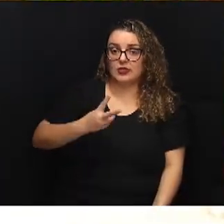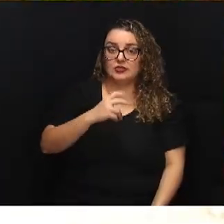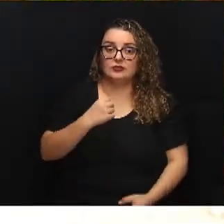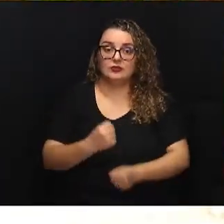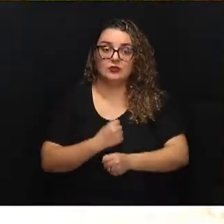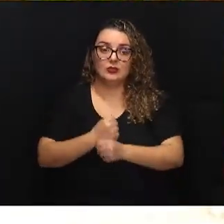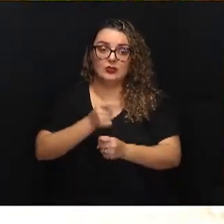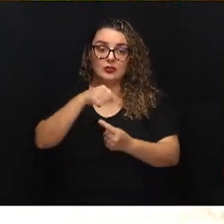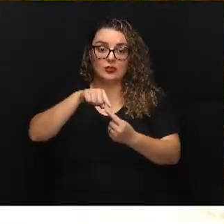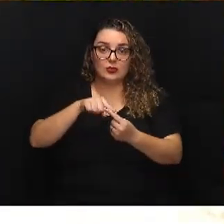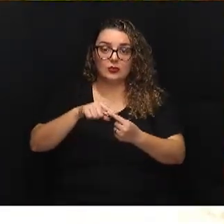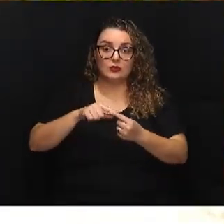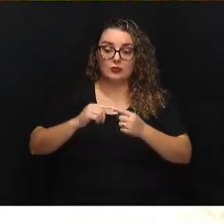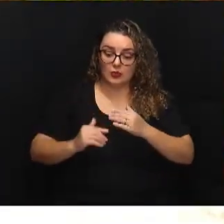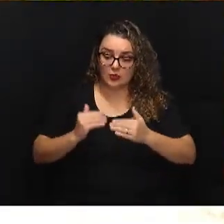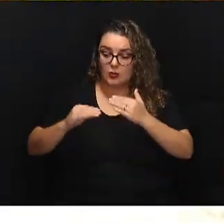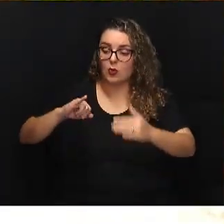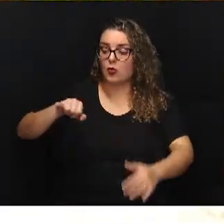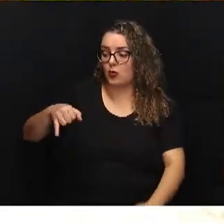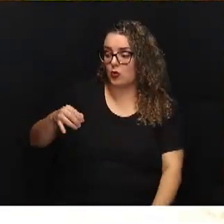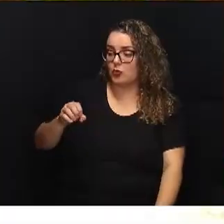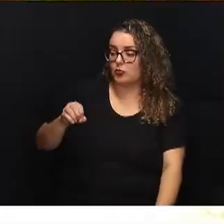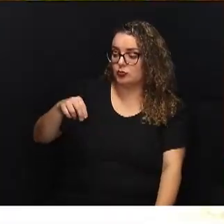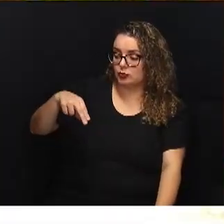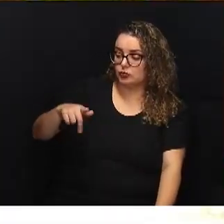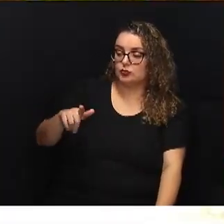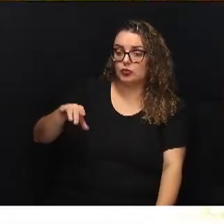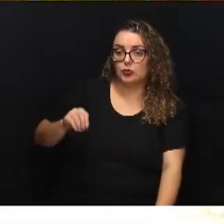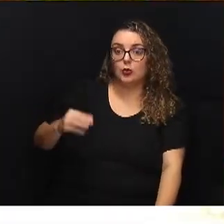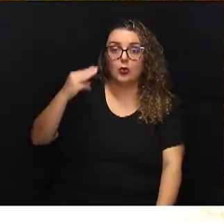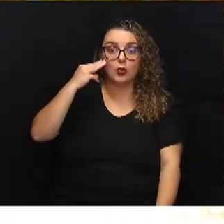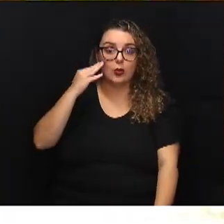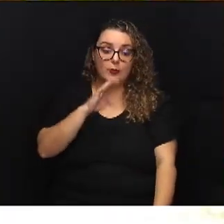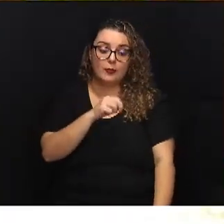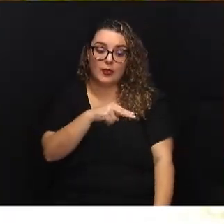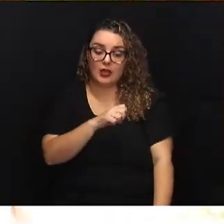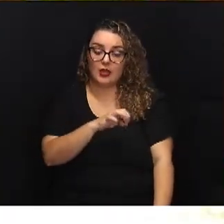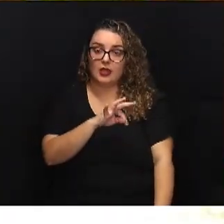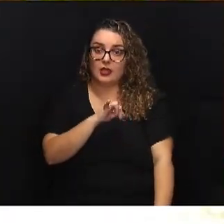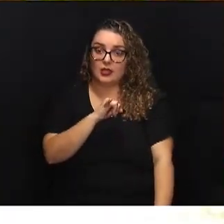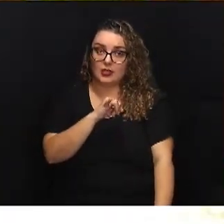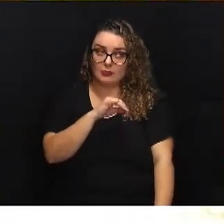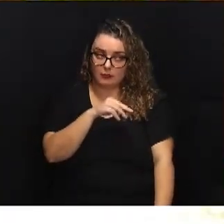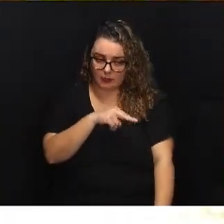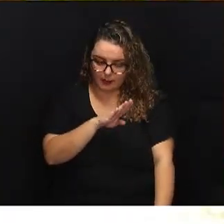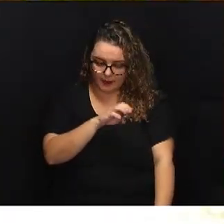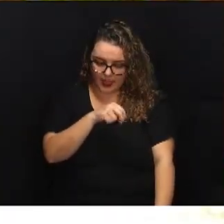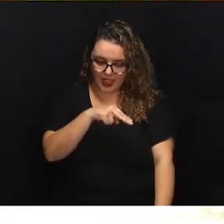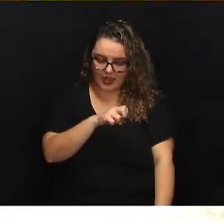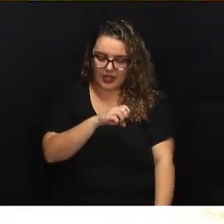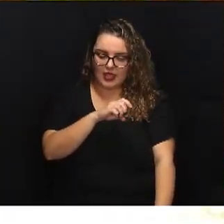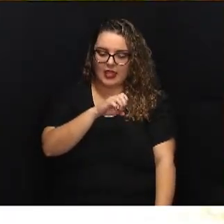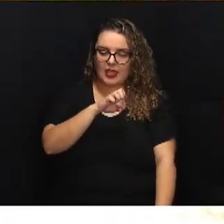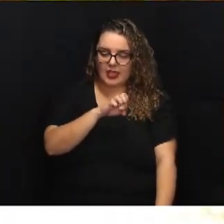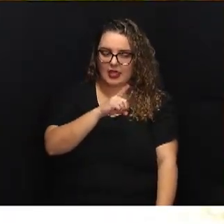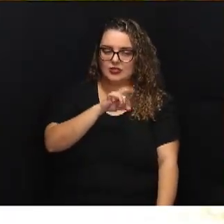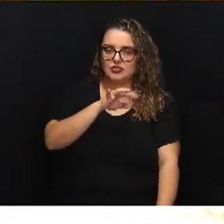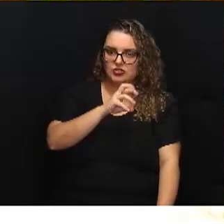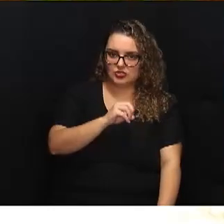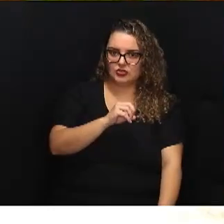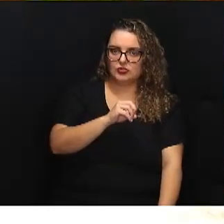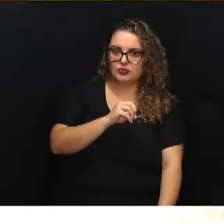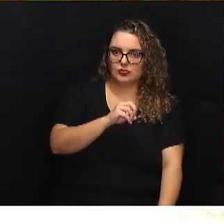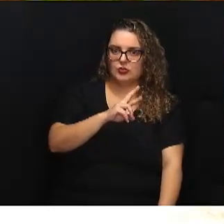de reconstituir o jongo por memória de Benedito Ribeiro, com a roda, o canto e a